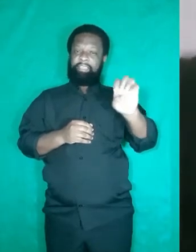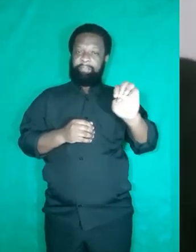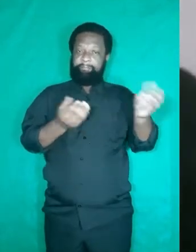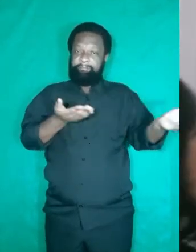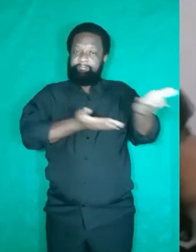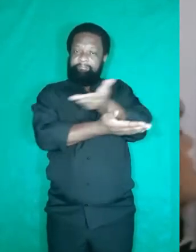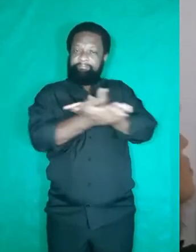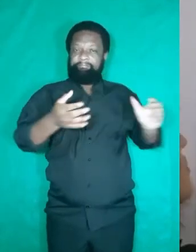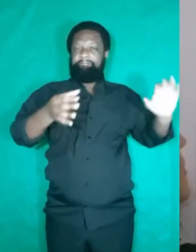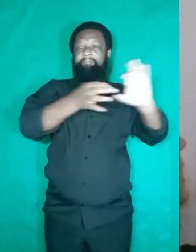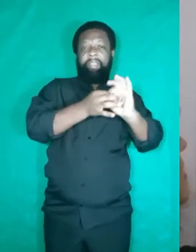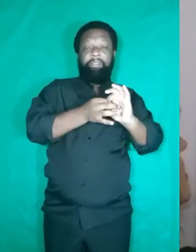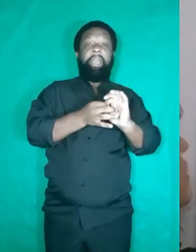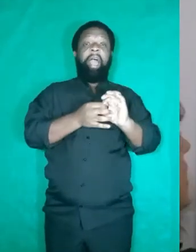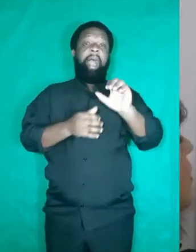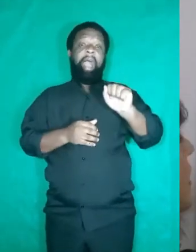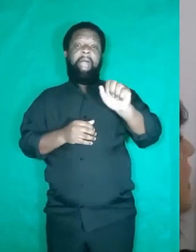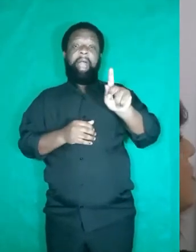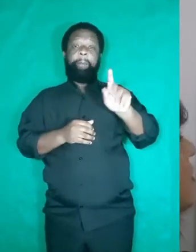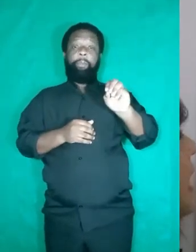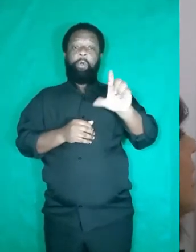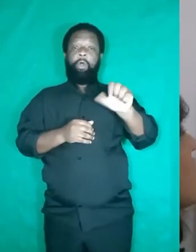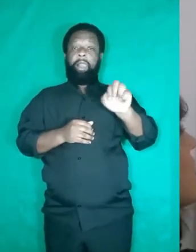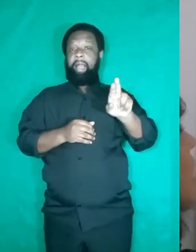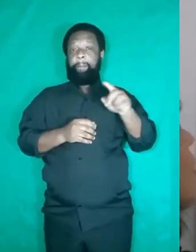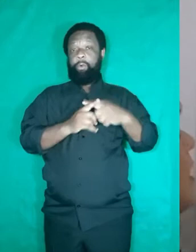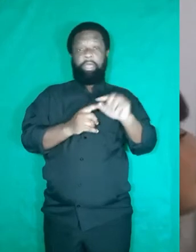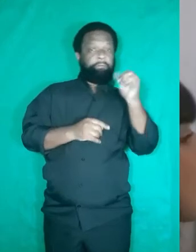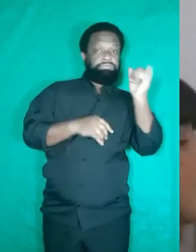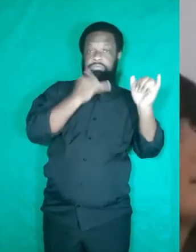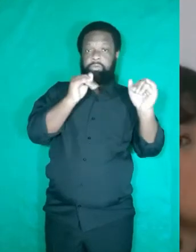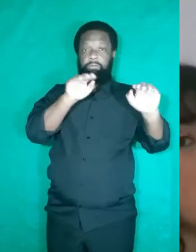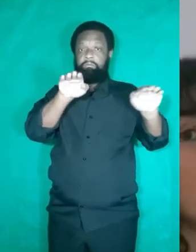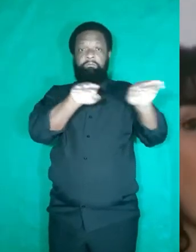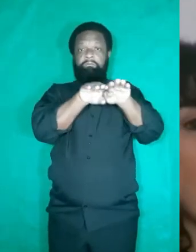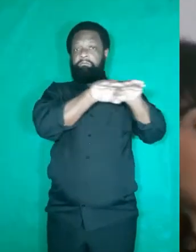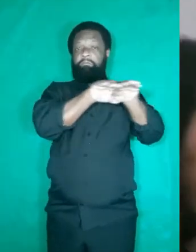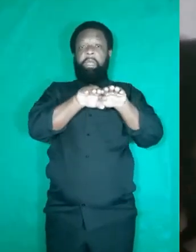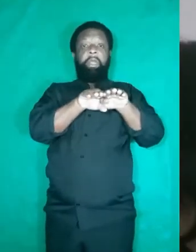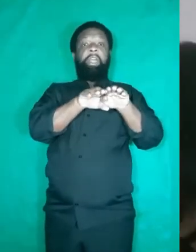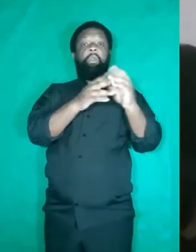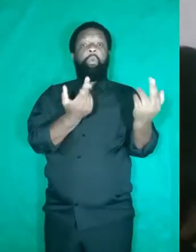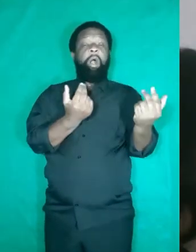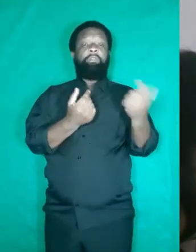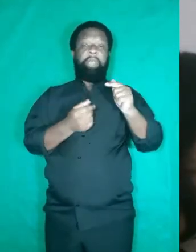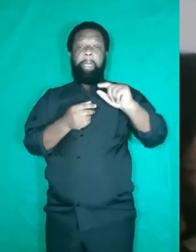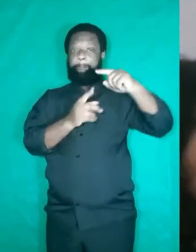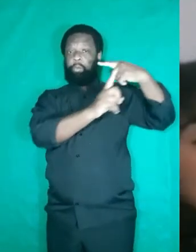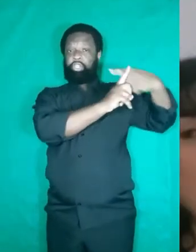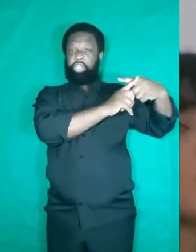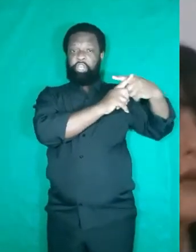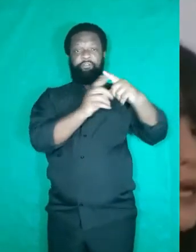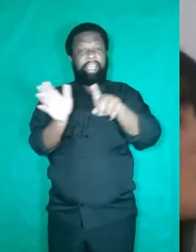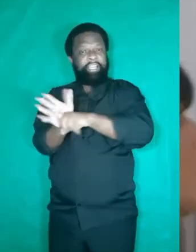apolar. Não existe diferença de eletronegatividade, então não existem polos, não existe um polo